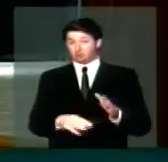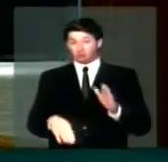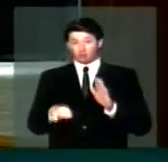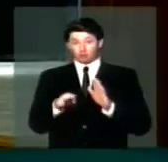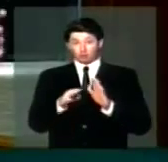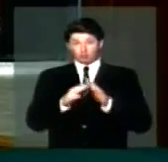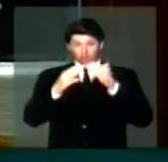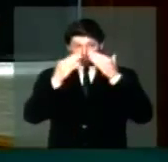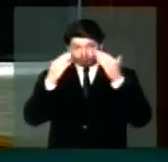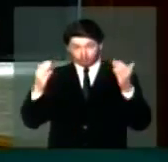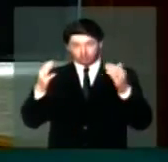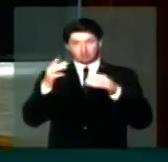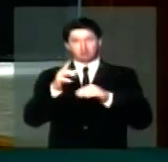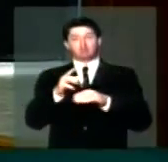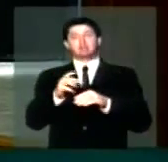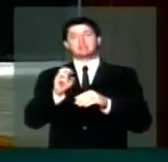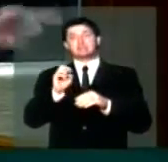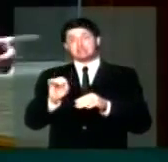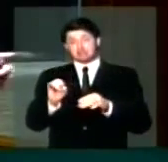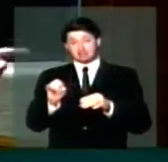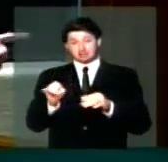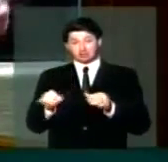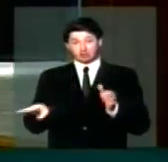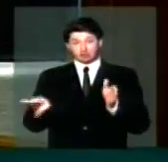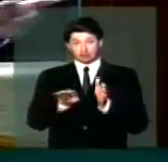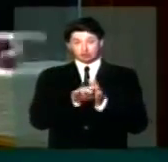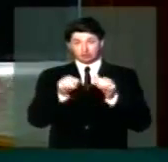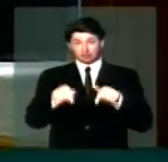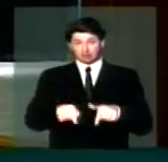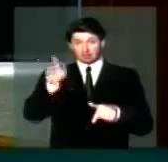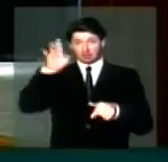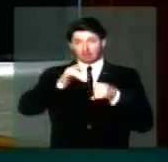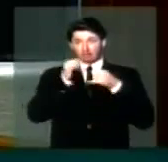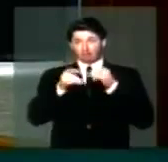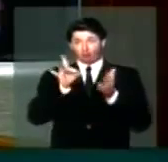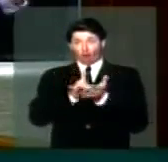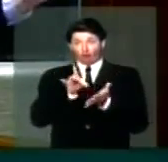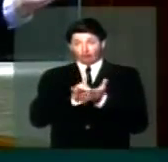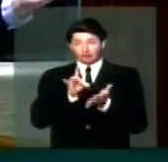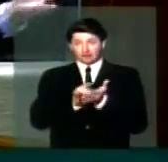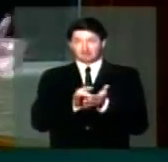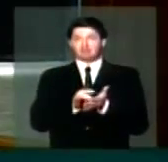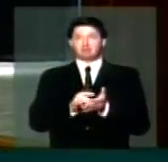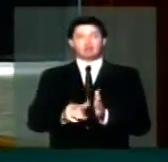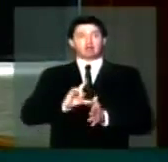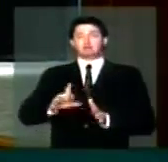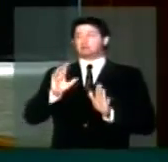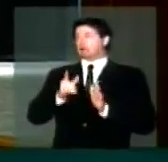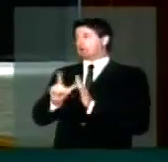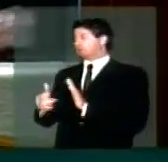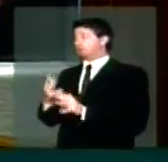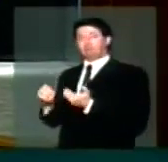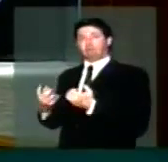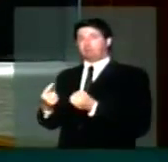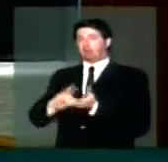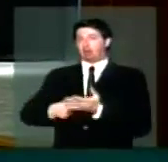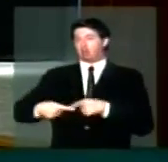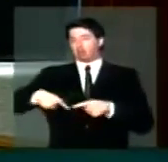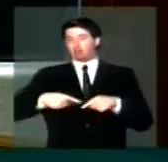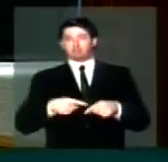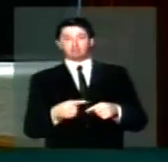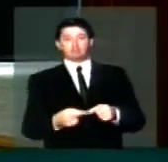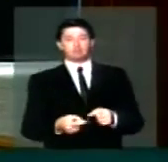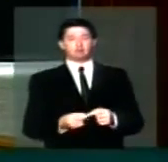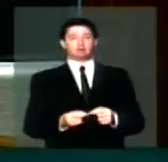viria a público no momento em que chegaram ao Brasil as informações oficiais, se antecipam e dizem: nós